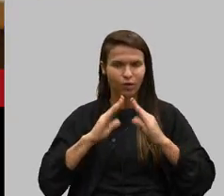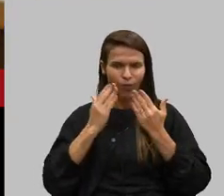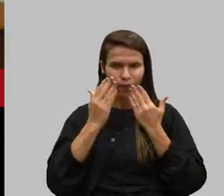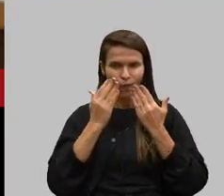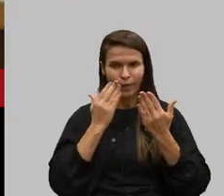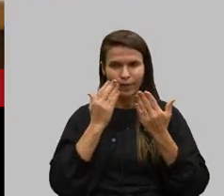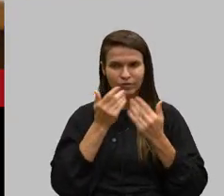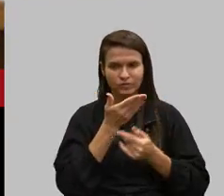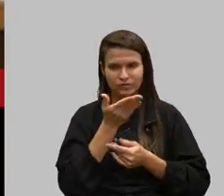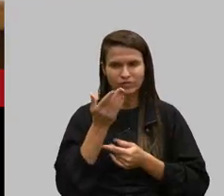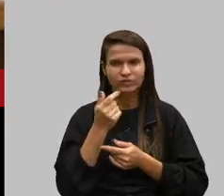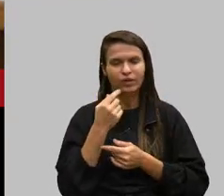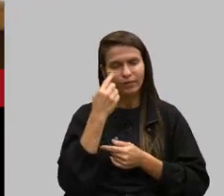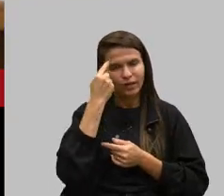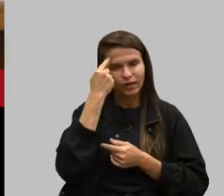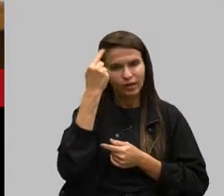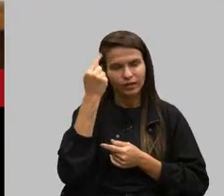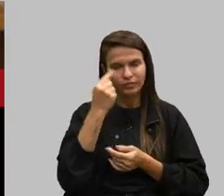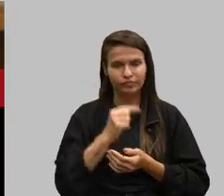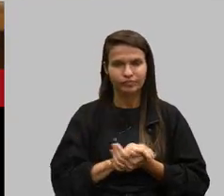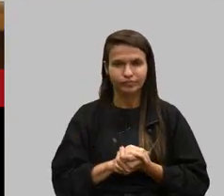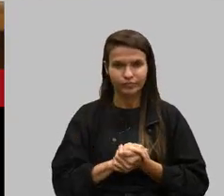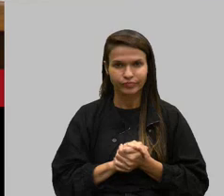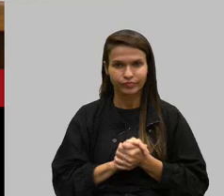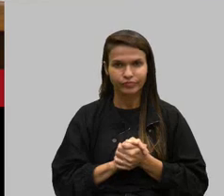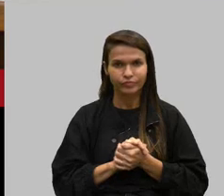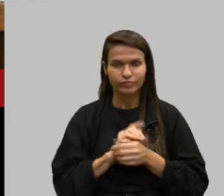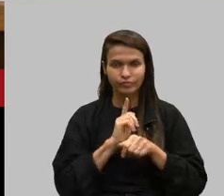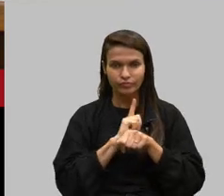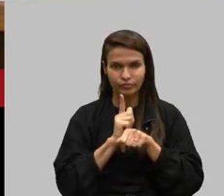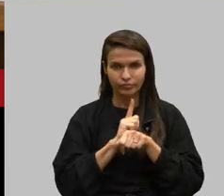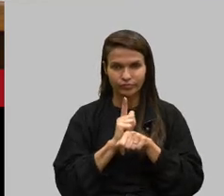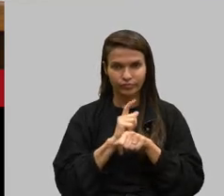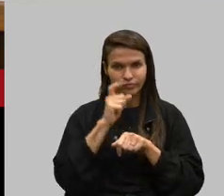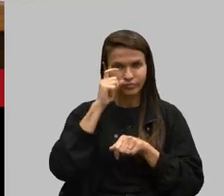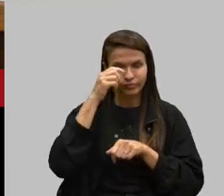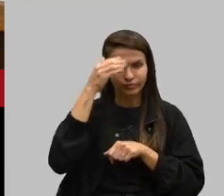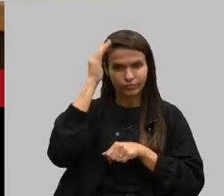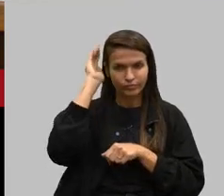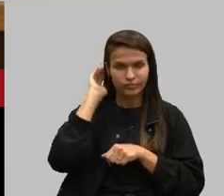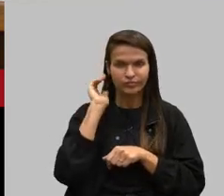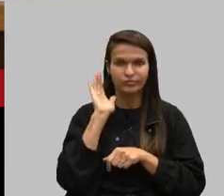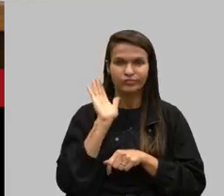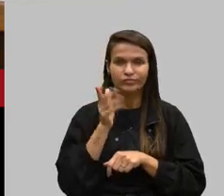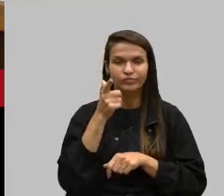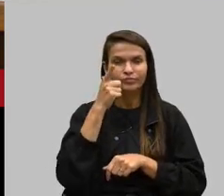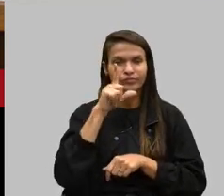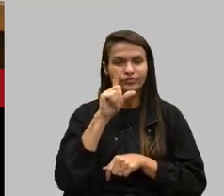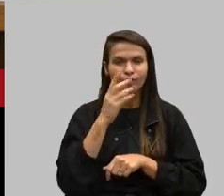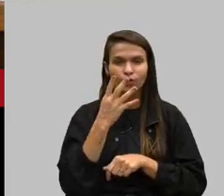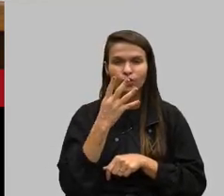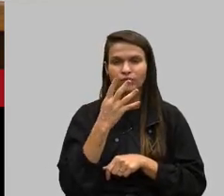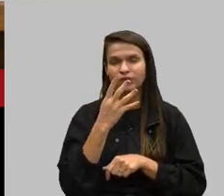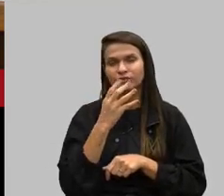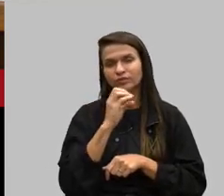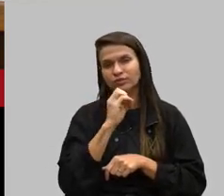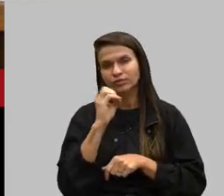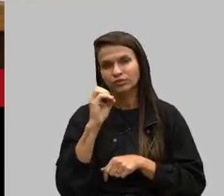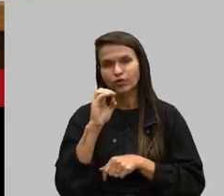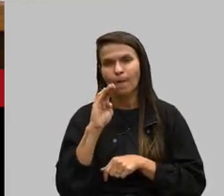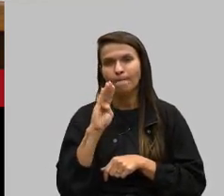senhores tenham uma ideia na gestão Zema nós já atraímos R 400 bilhões de reais